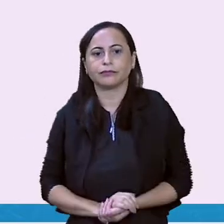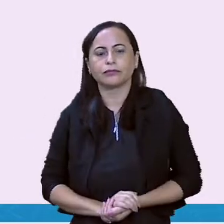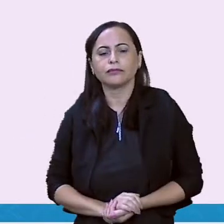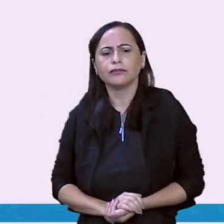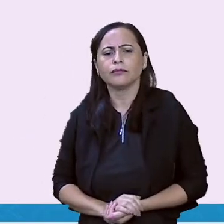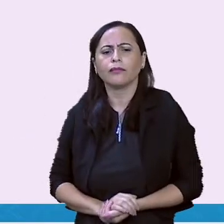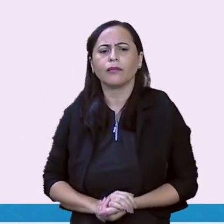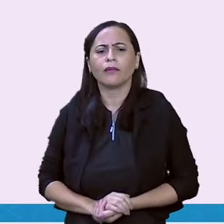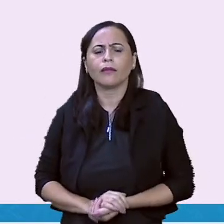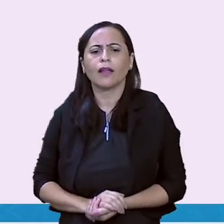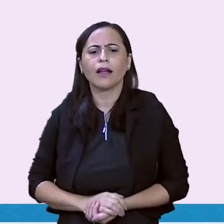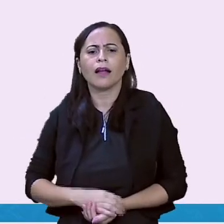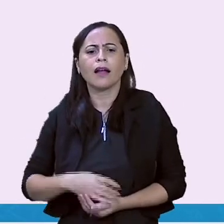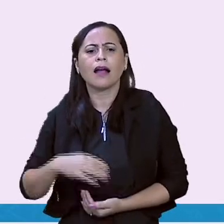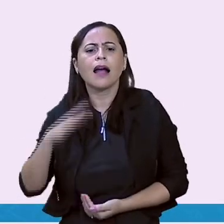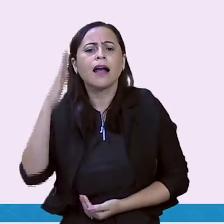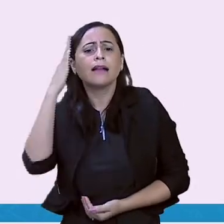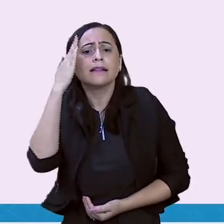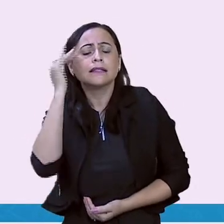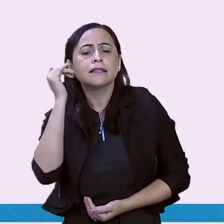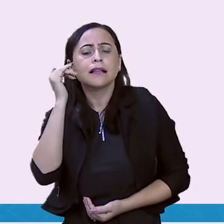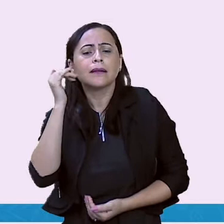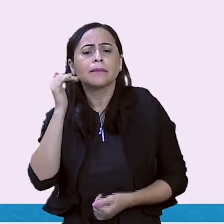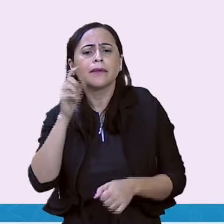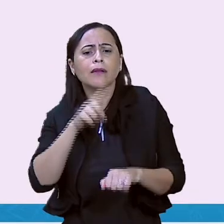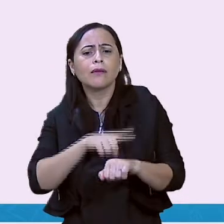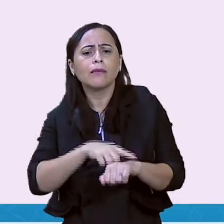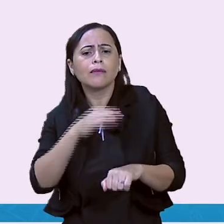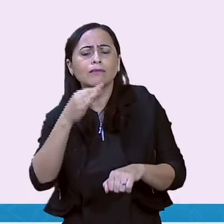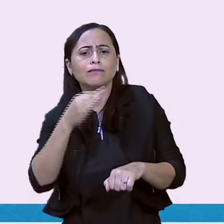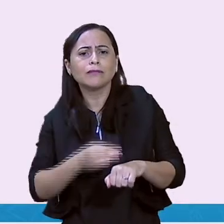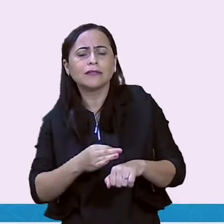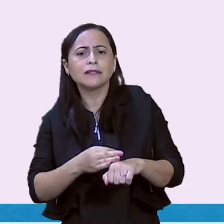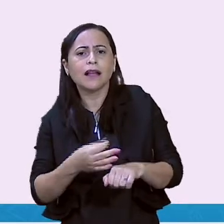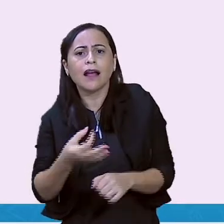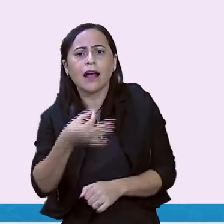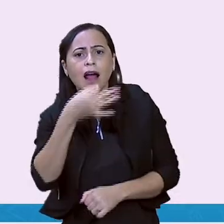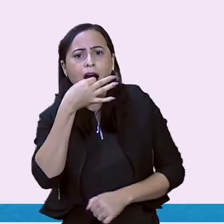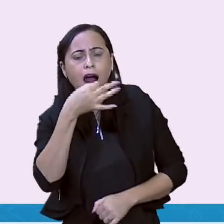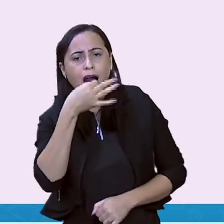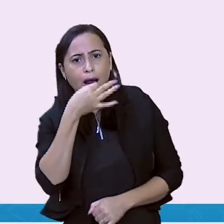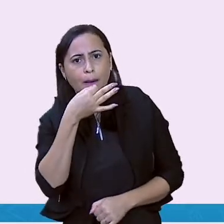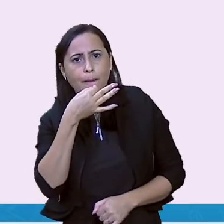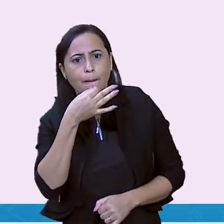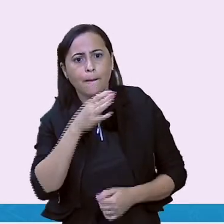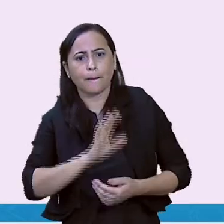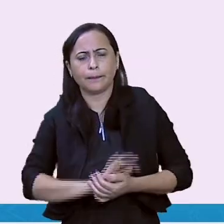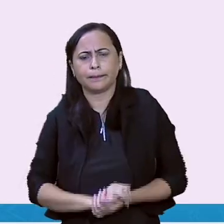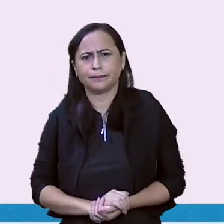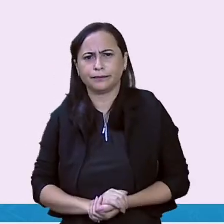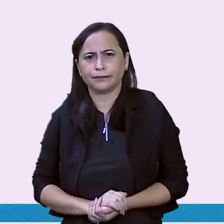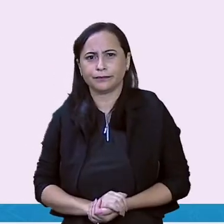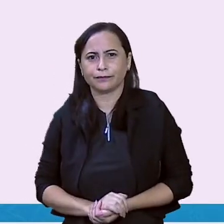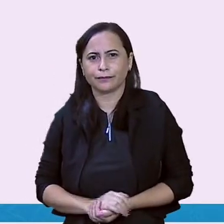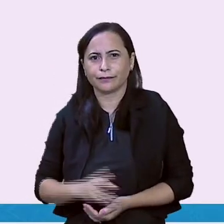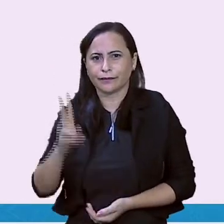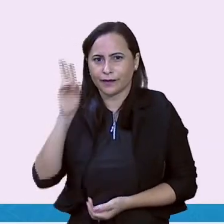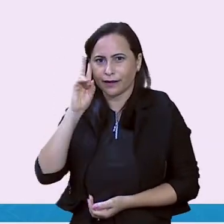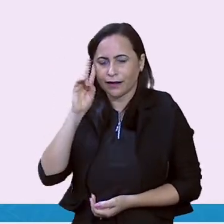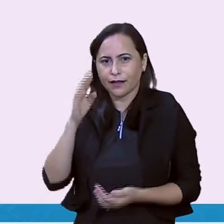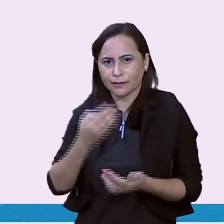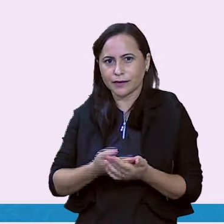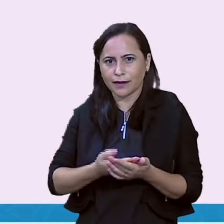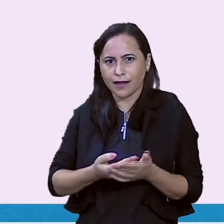B. Saber o momento exato para tomar uma medicação. Lembra na nossa aula passada